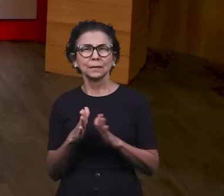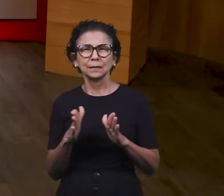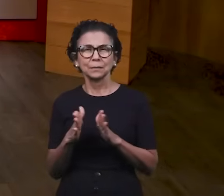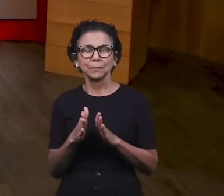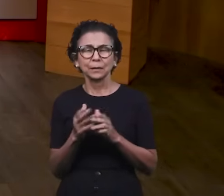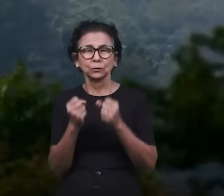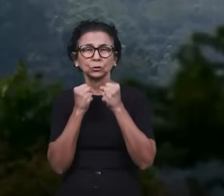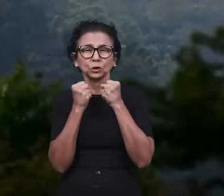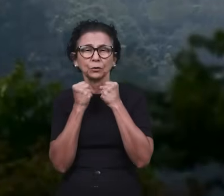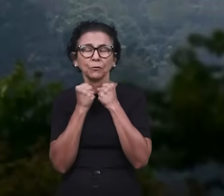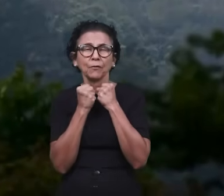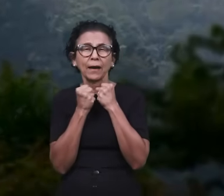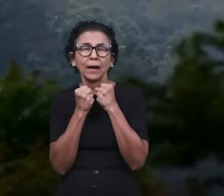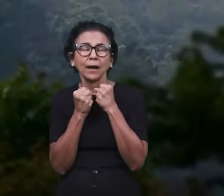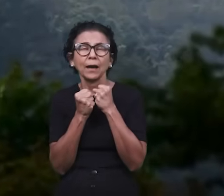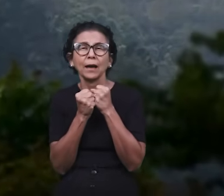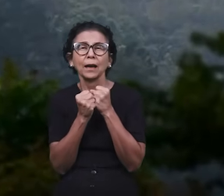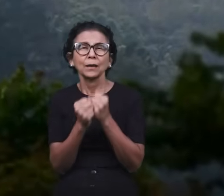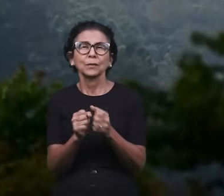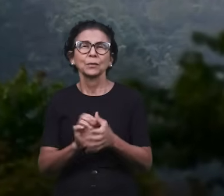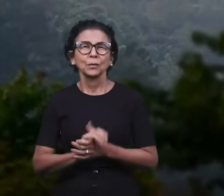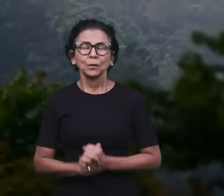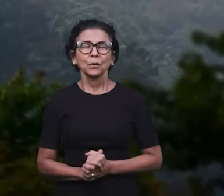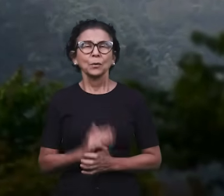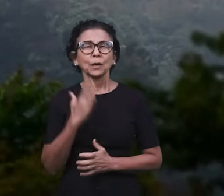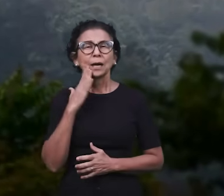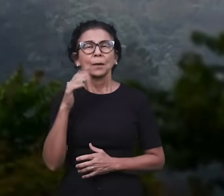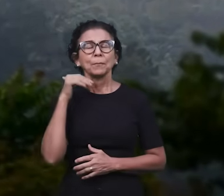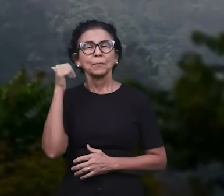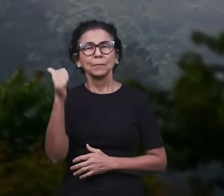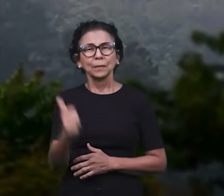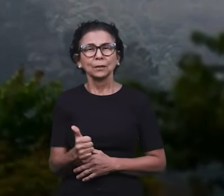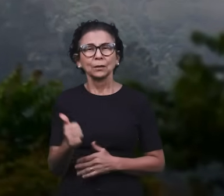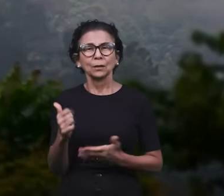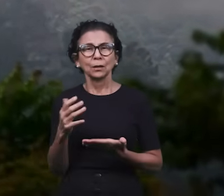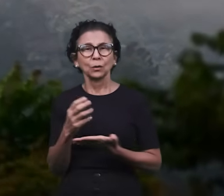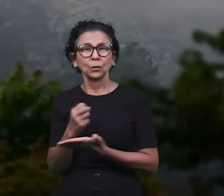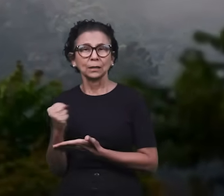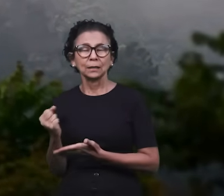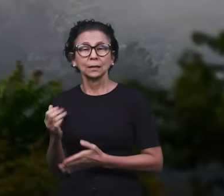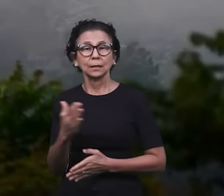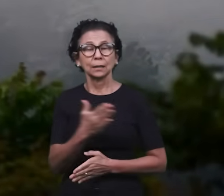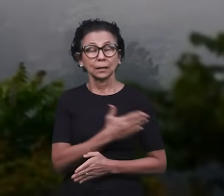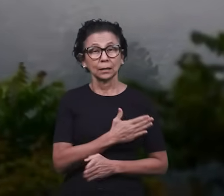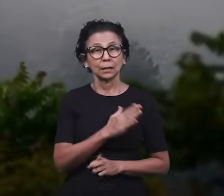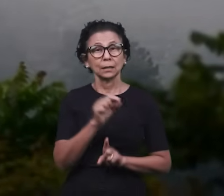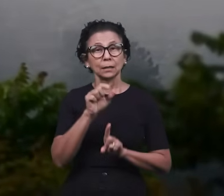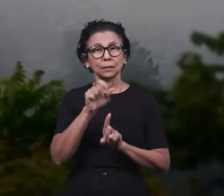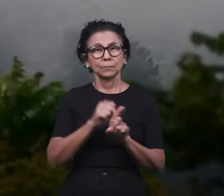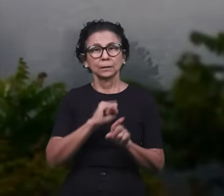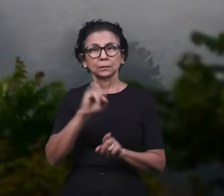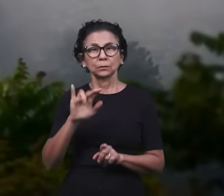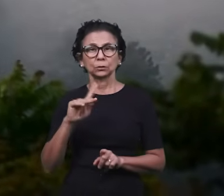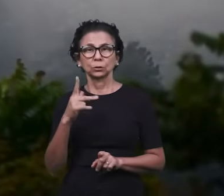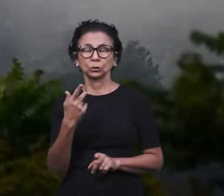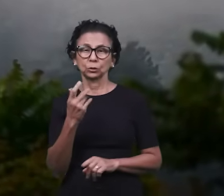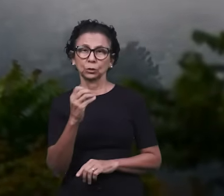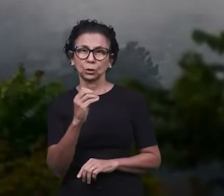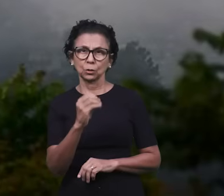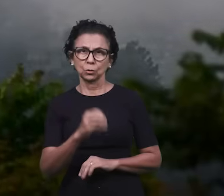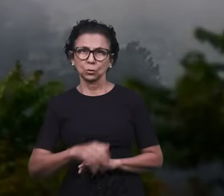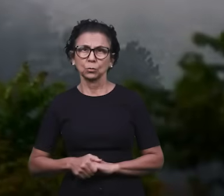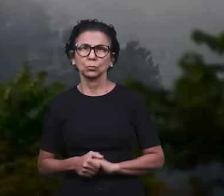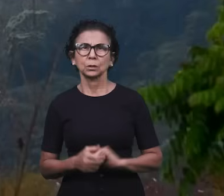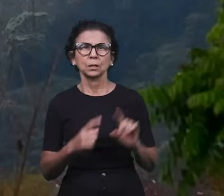de inverno. Entramos no mês de julho, estação do inverno e mês em que geralmente são